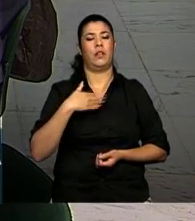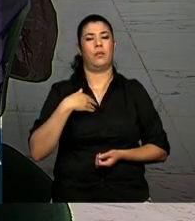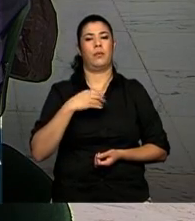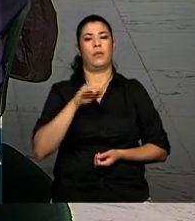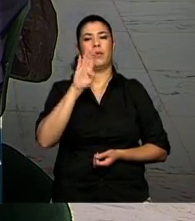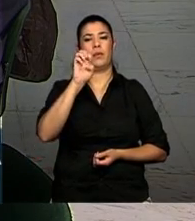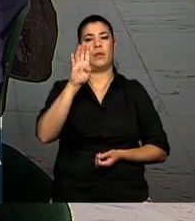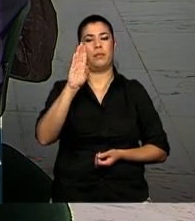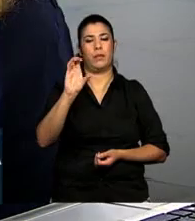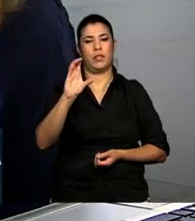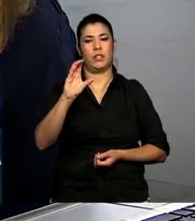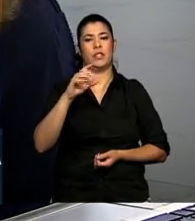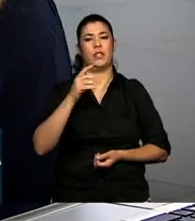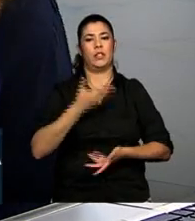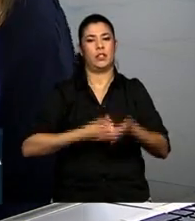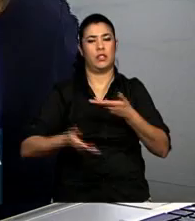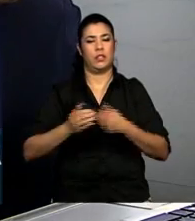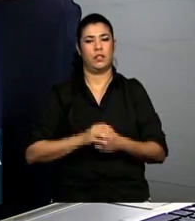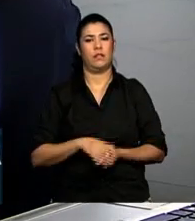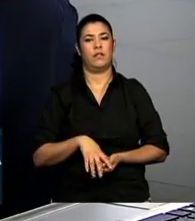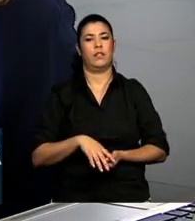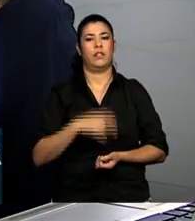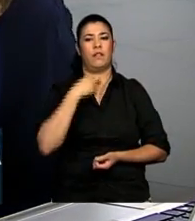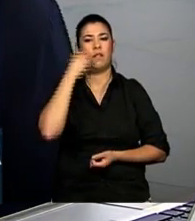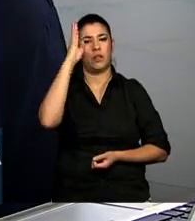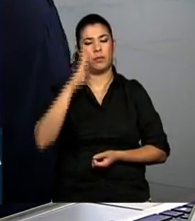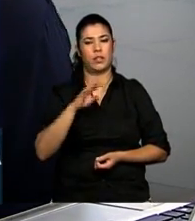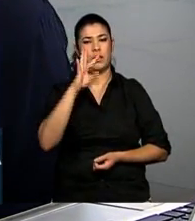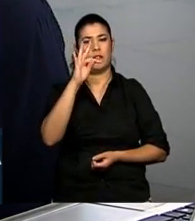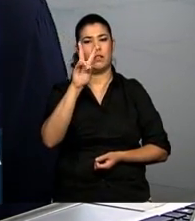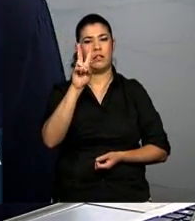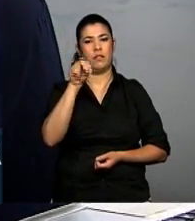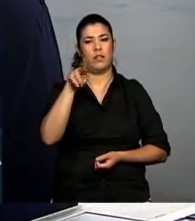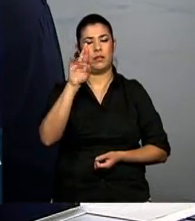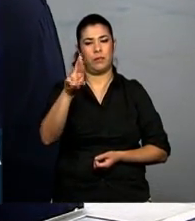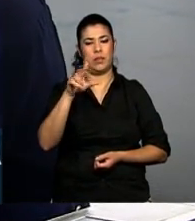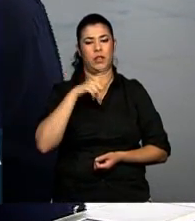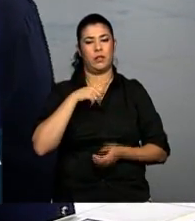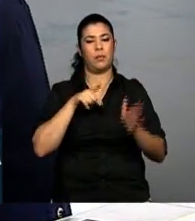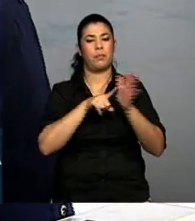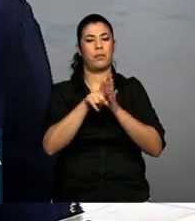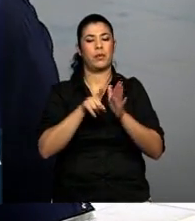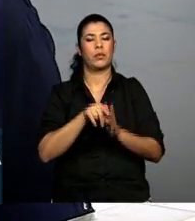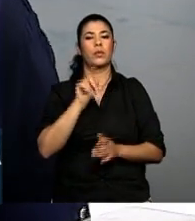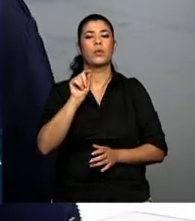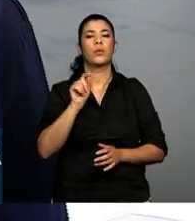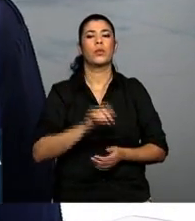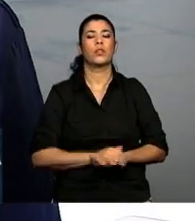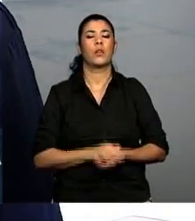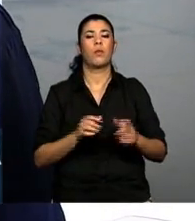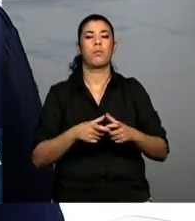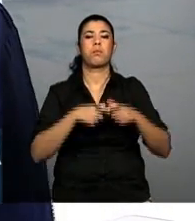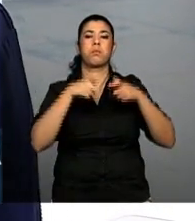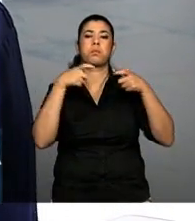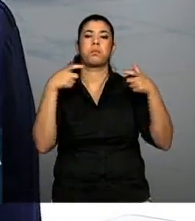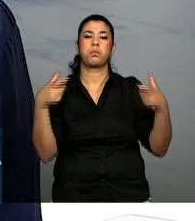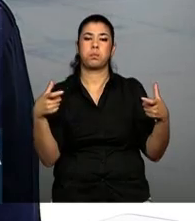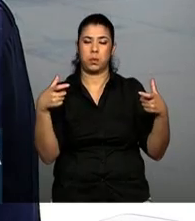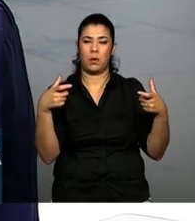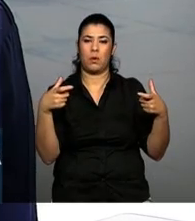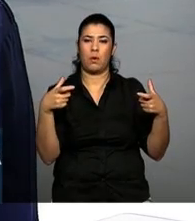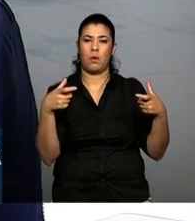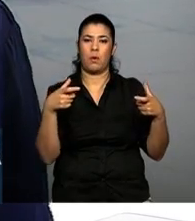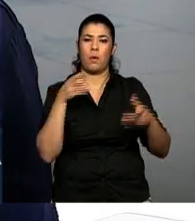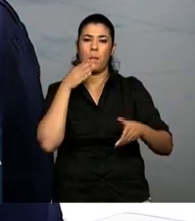serviços novas mídias Voz do Brasil e TVN BR especificamente eu queria saber sobre o aumento da Participação Popular